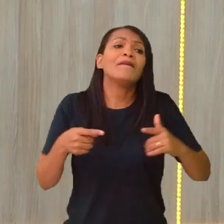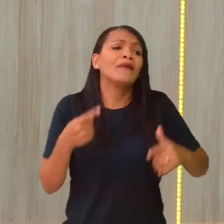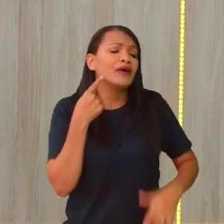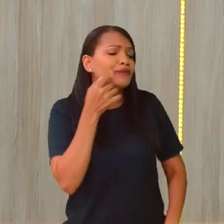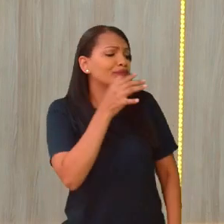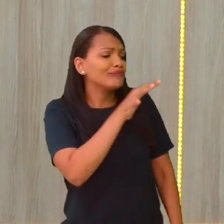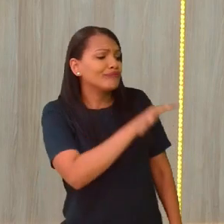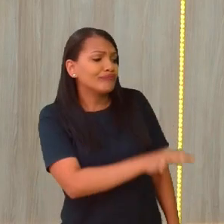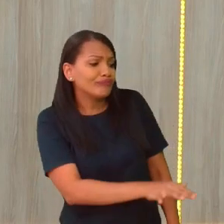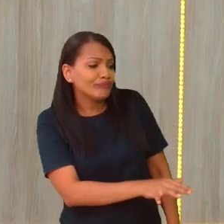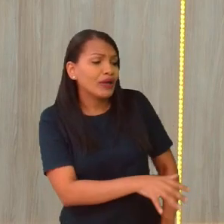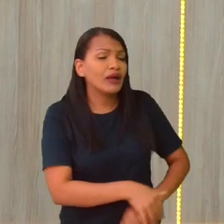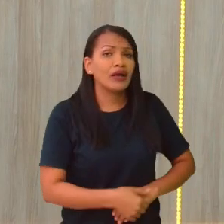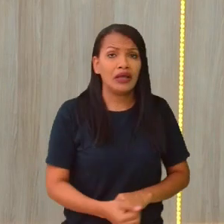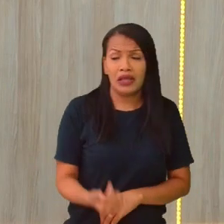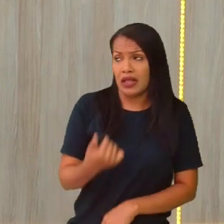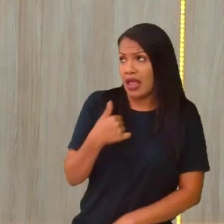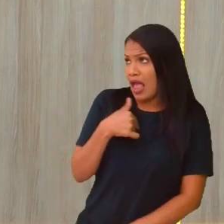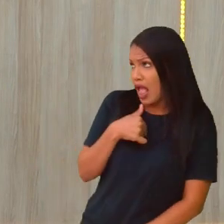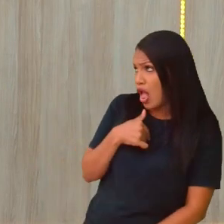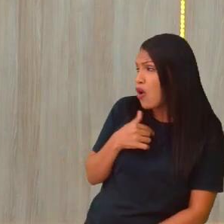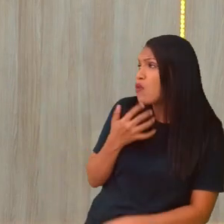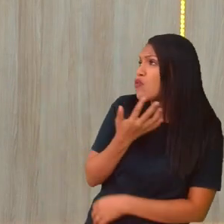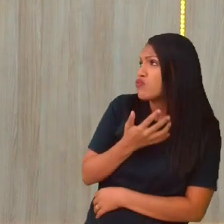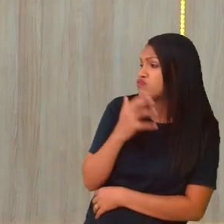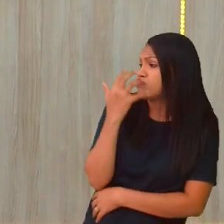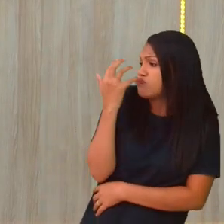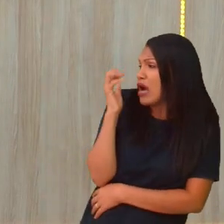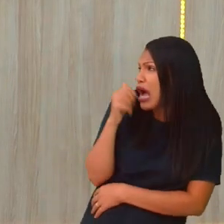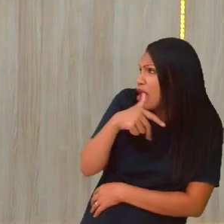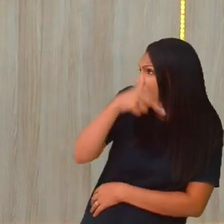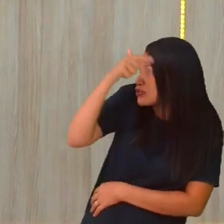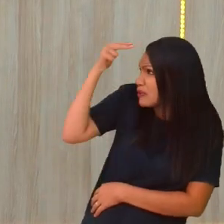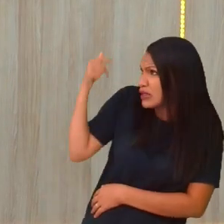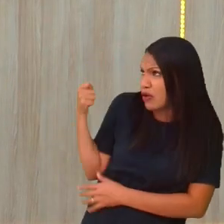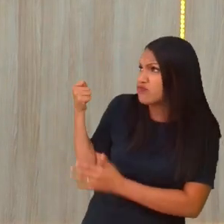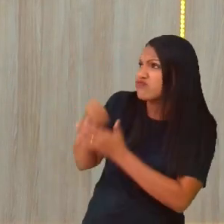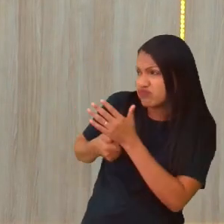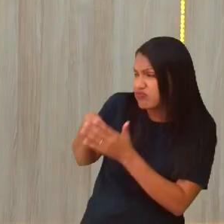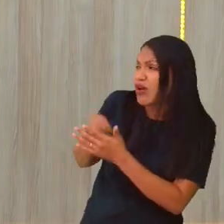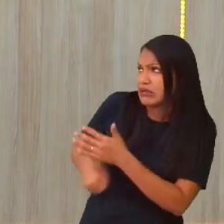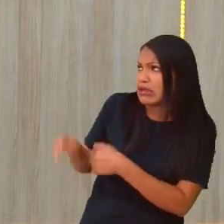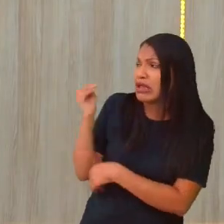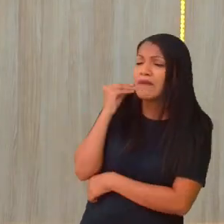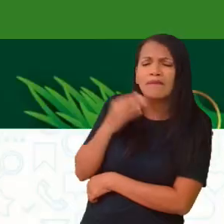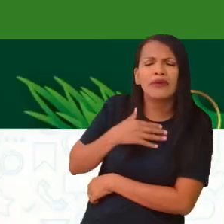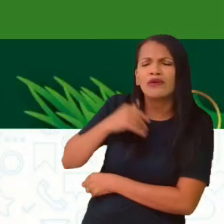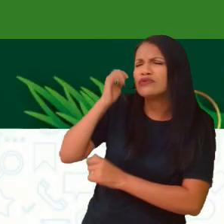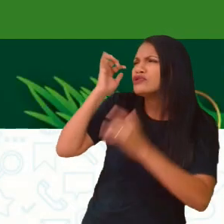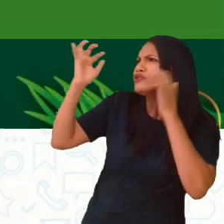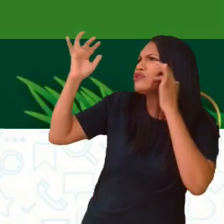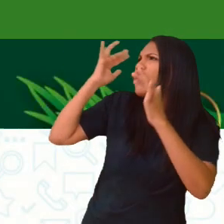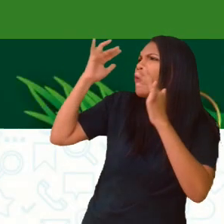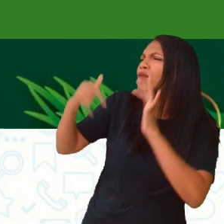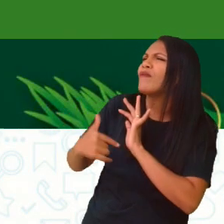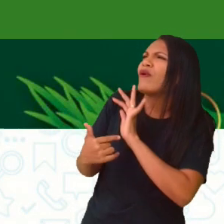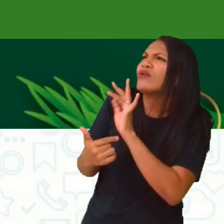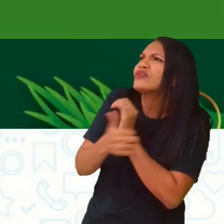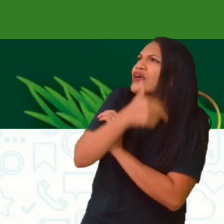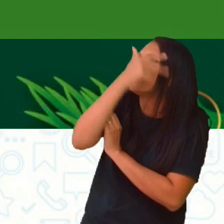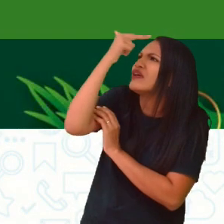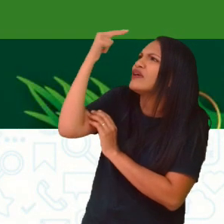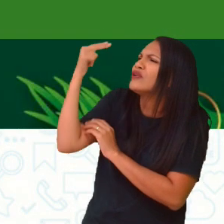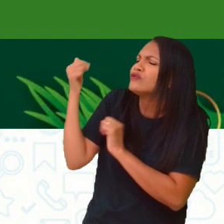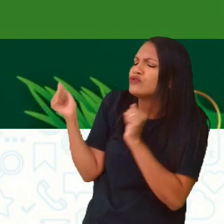árvore acrescentou: eu serei uma árvore de Natal, custe o que custar. É meu sonho ser símbolo do Natal ao lado